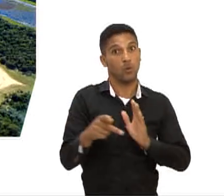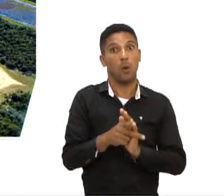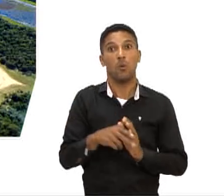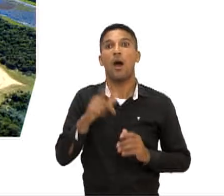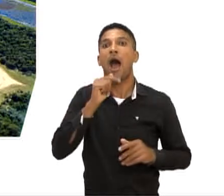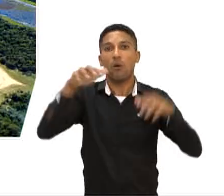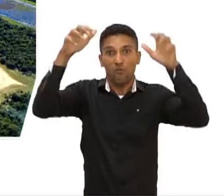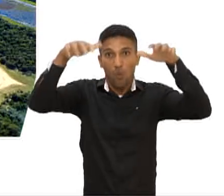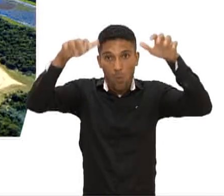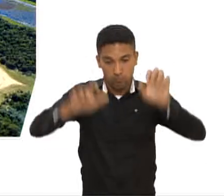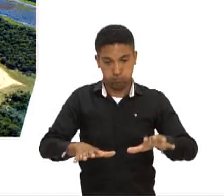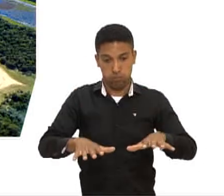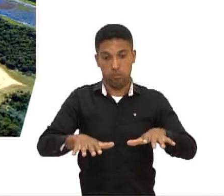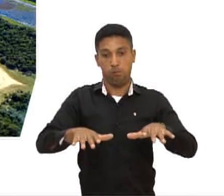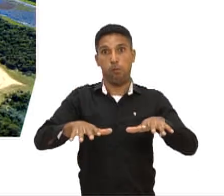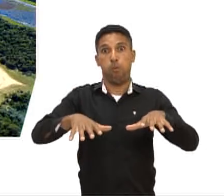alagamento,